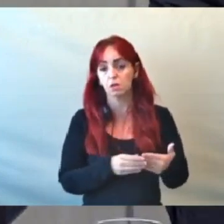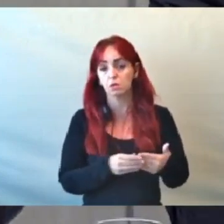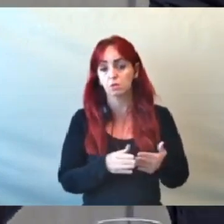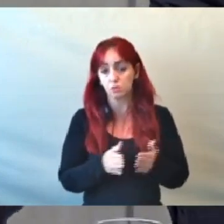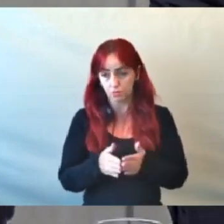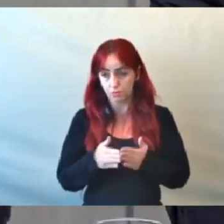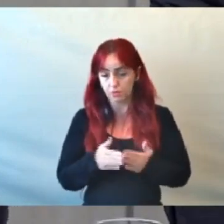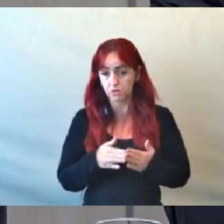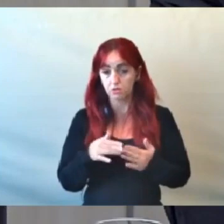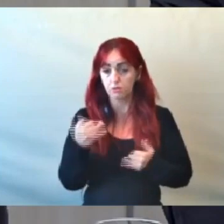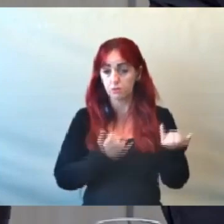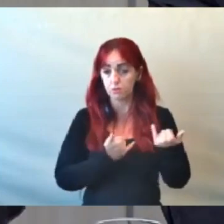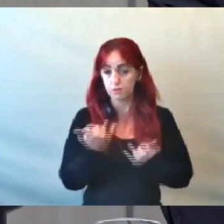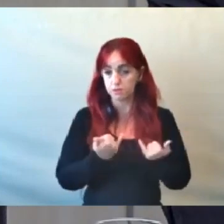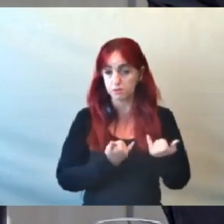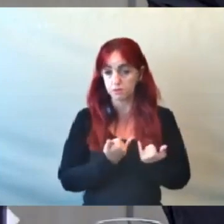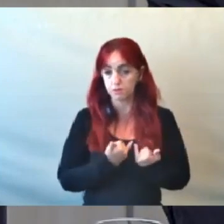então, fica o mesmo aprovado à unanimidade.